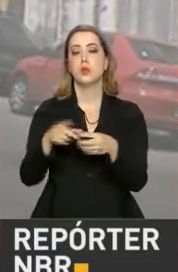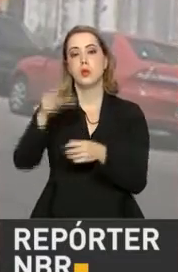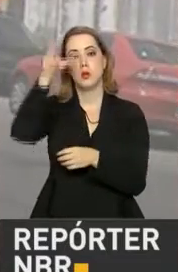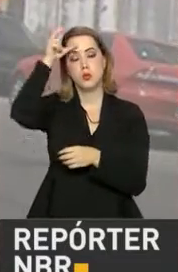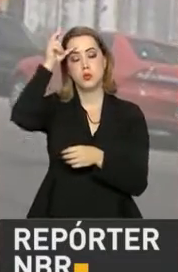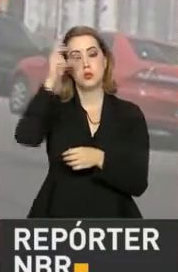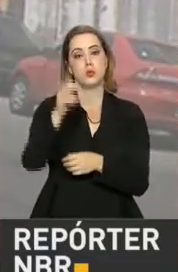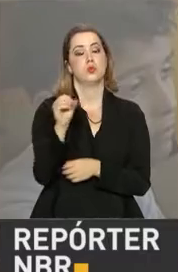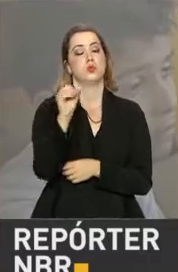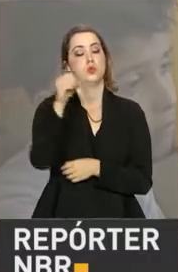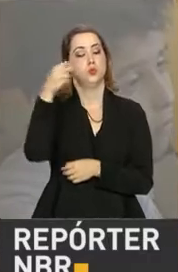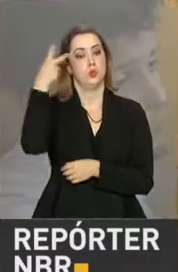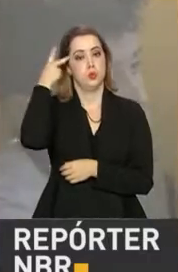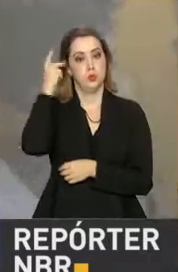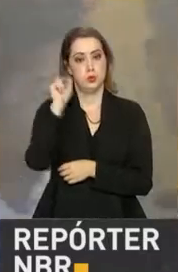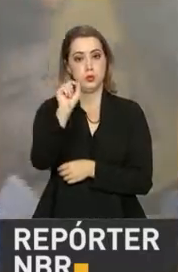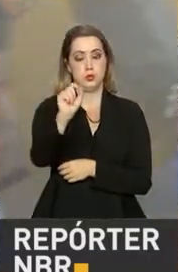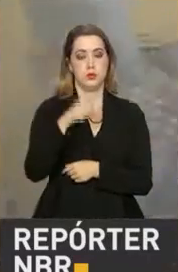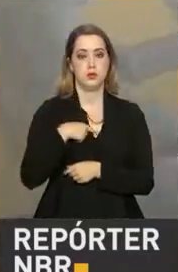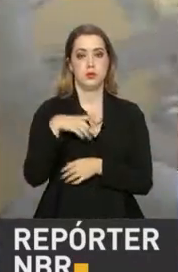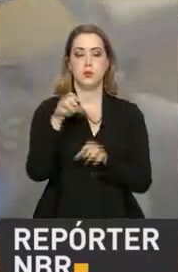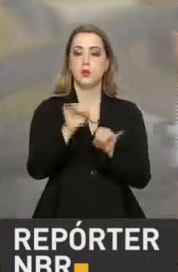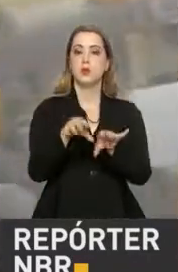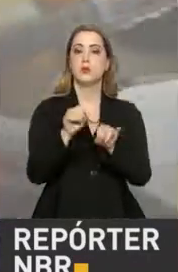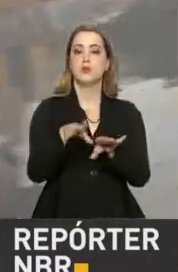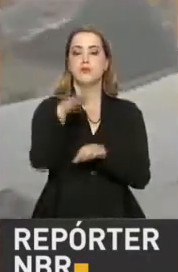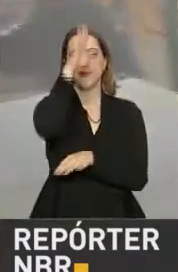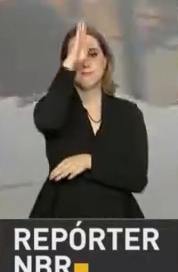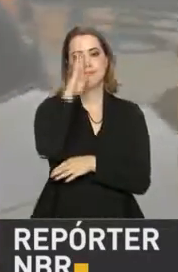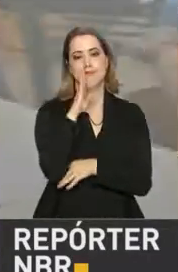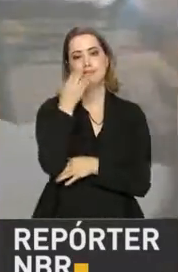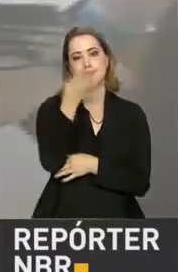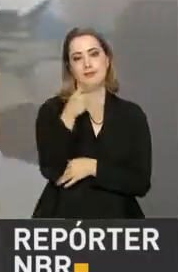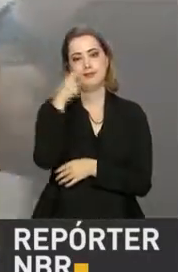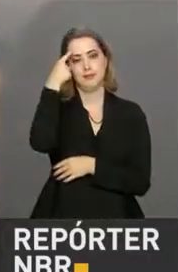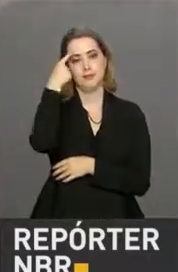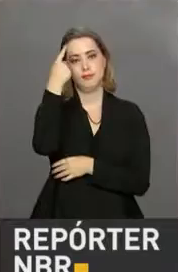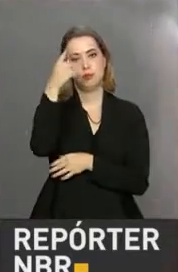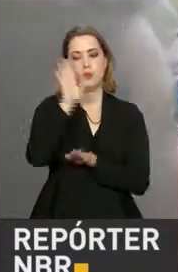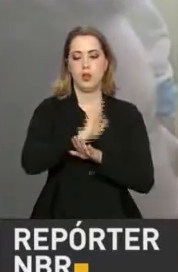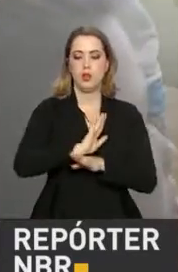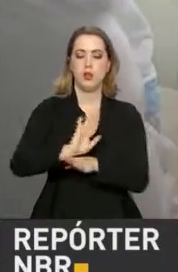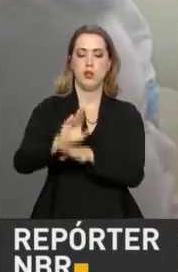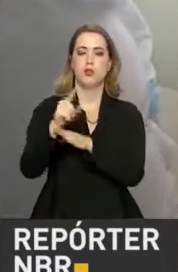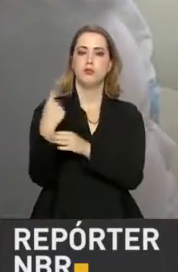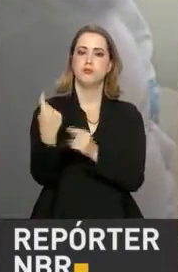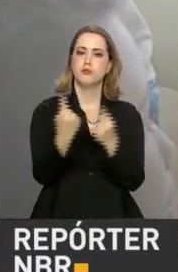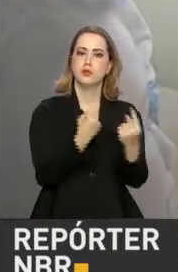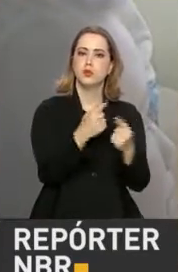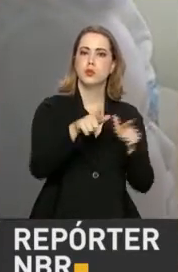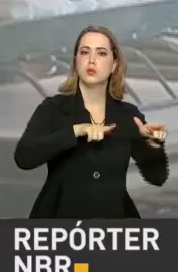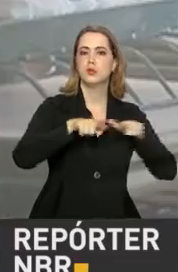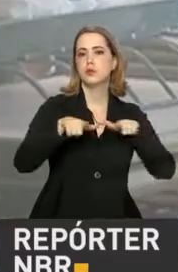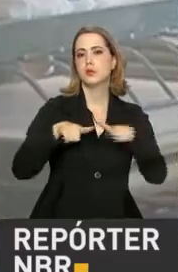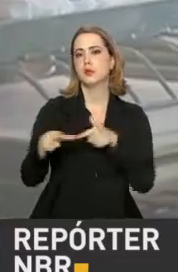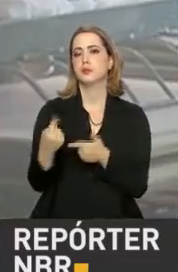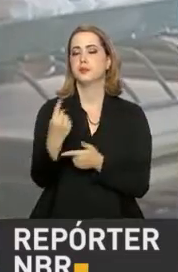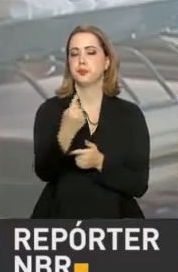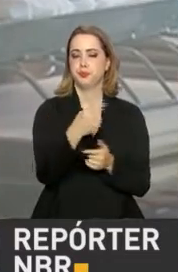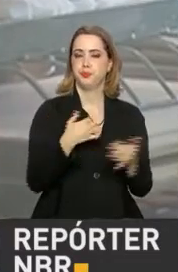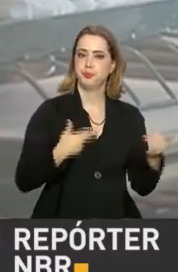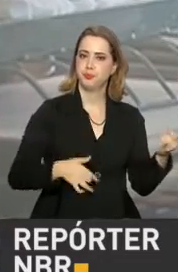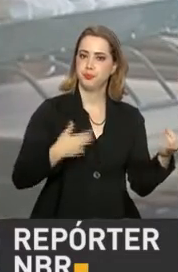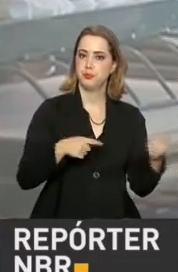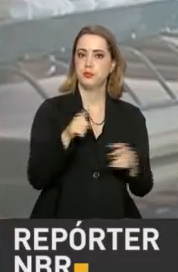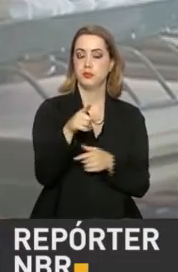zona leste da capital onde a aula é de graça a ideia é ajudar no ofício informal de compositor ele